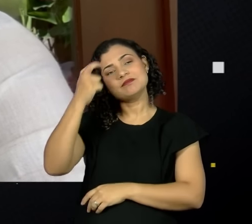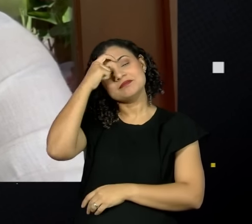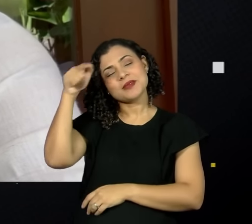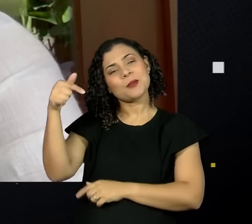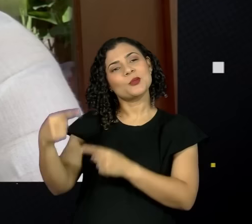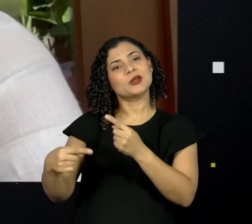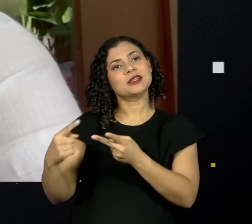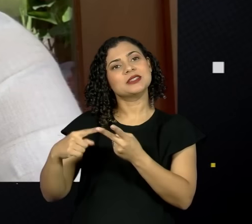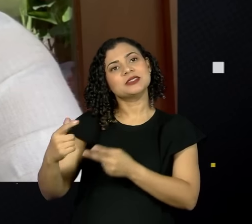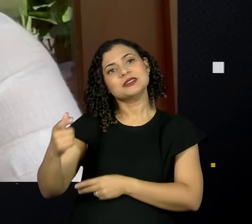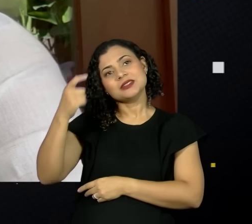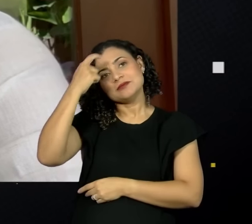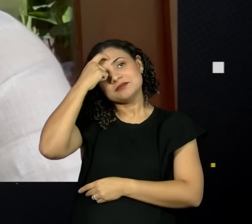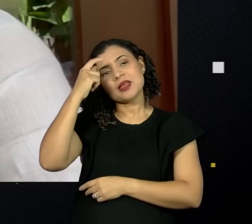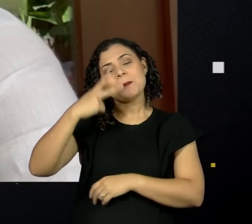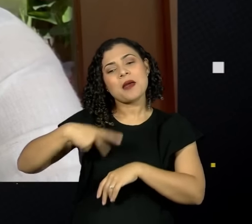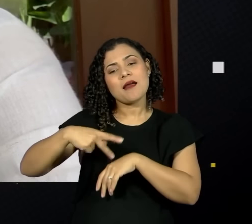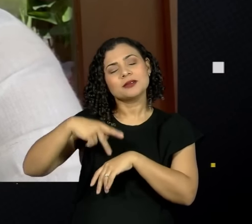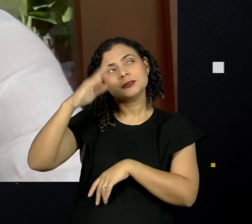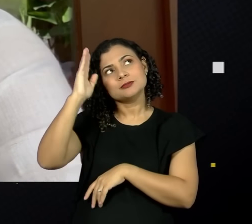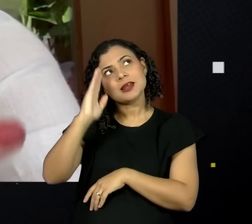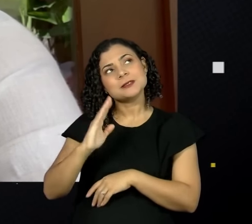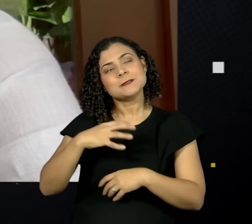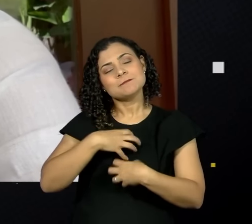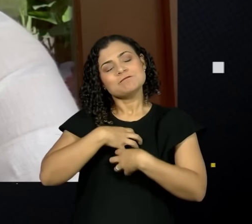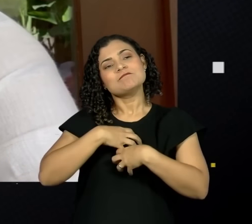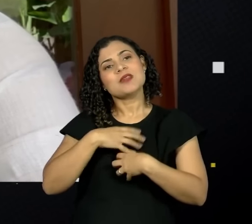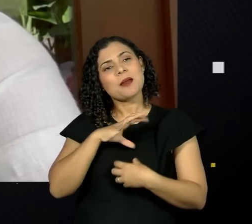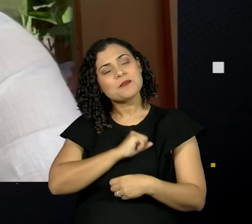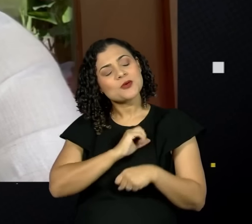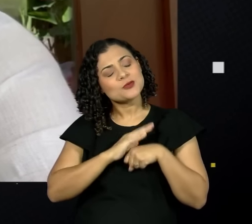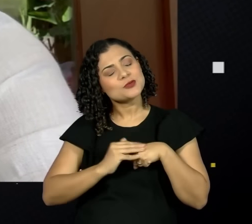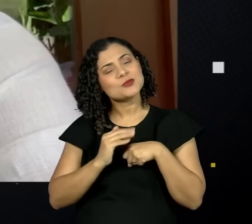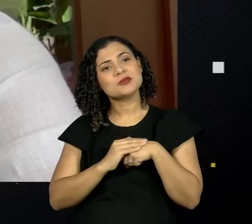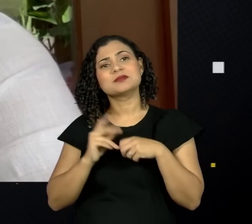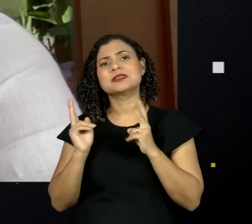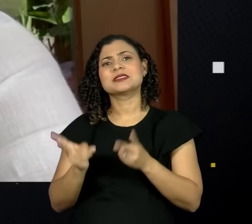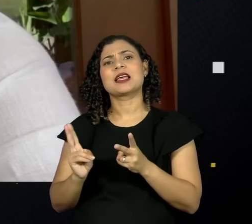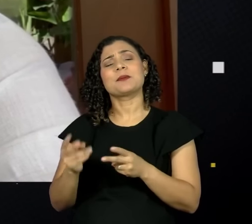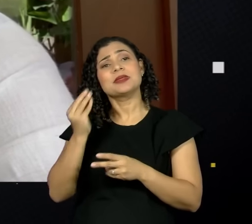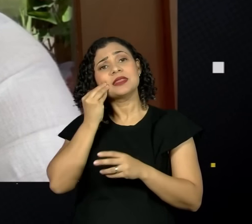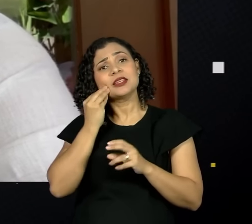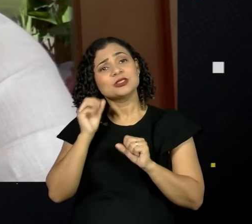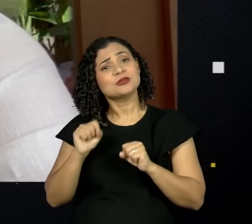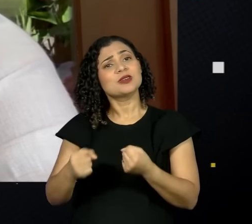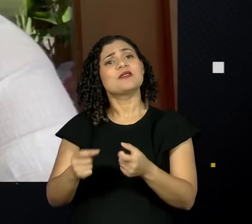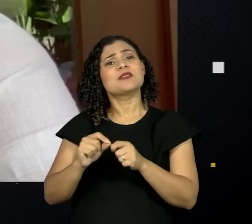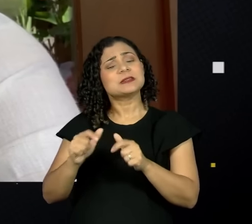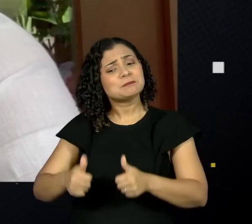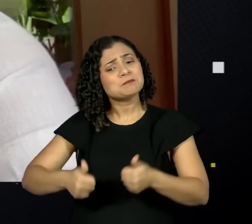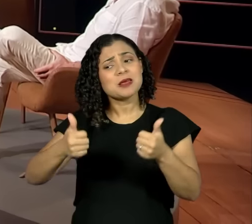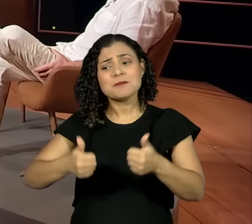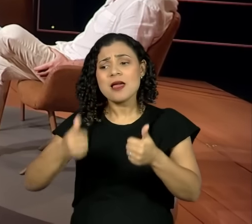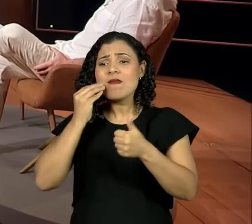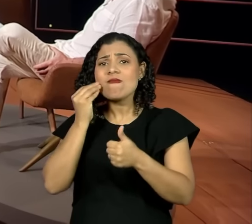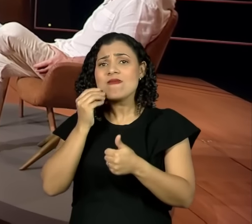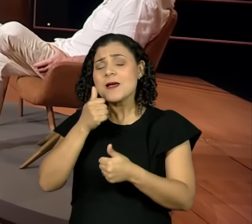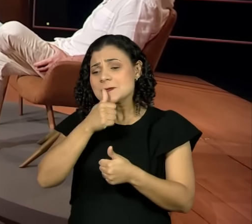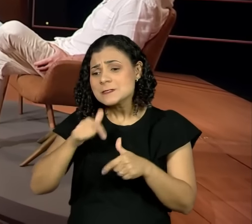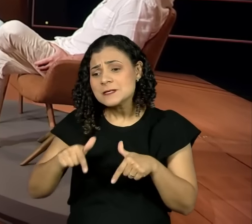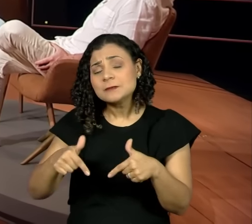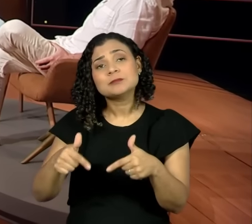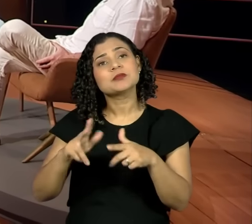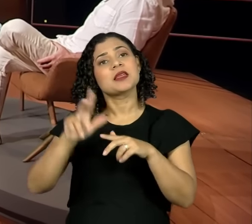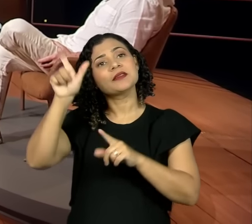política um entendimento de país é um amor pelo Brasil né uma uma tentativa de fazer as coisas melhorarem ser